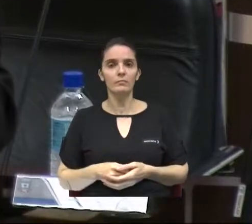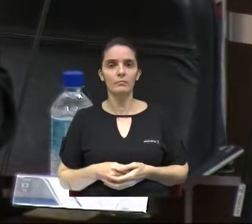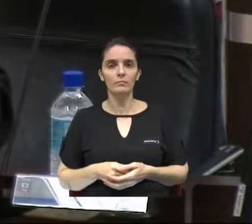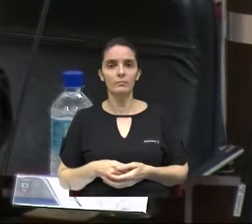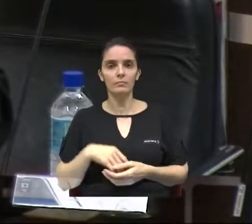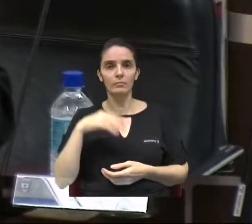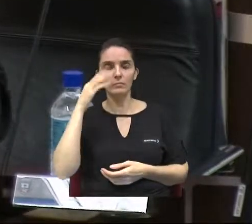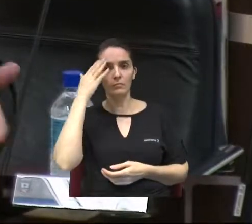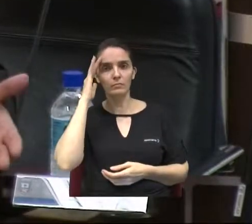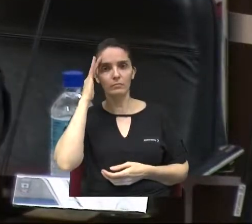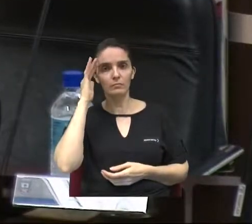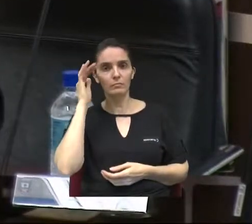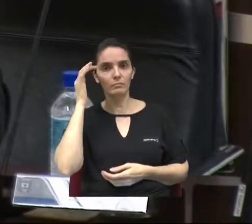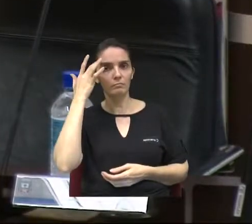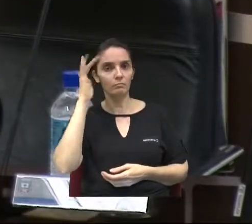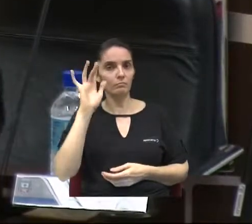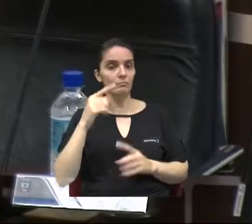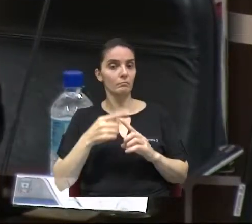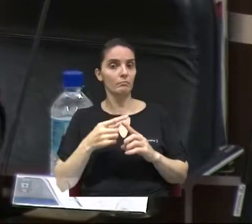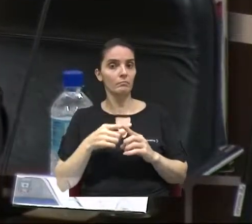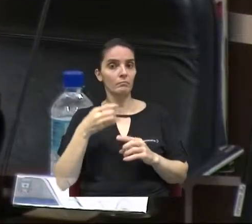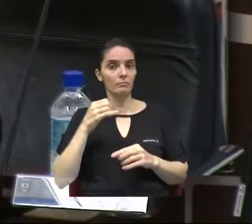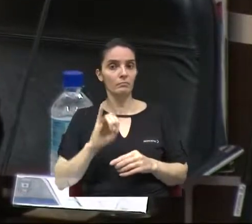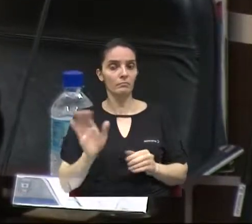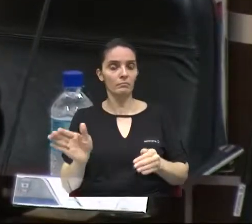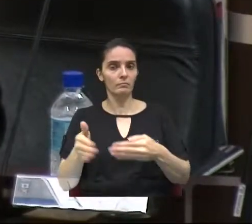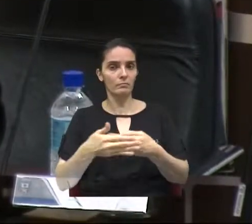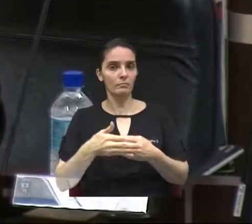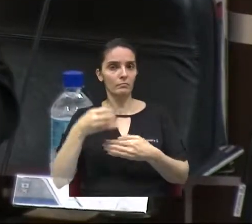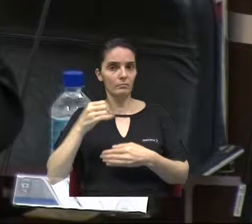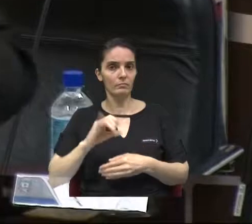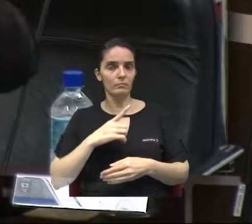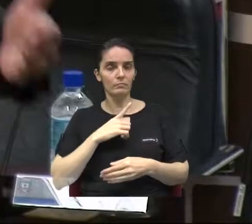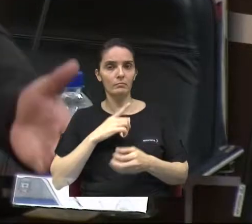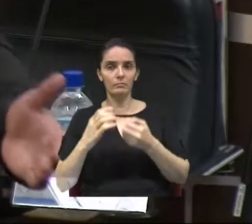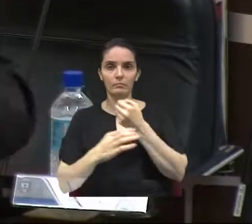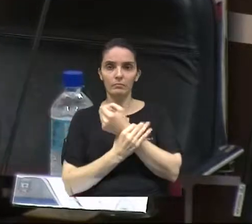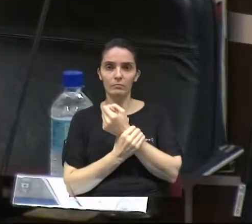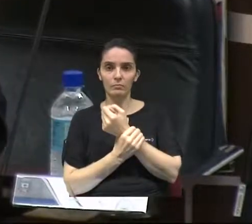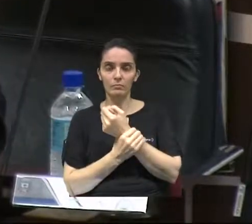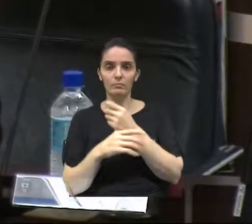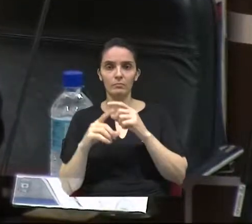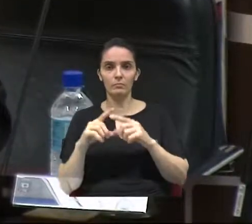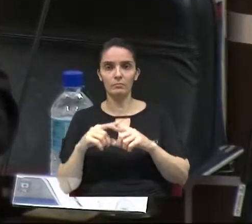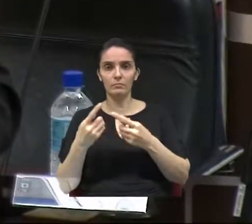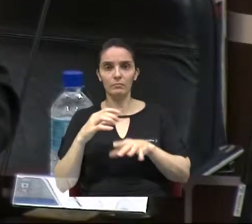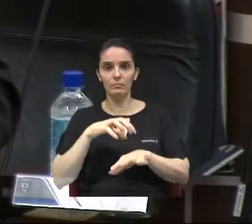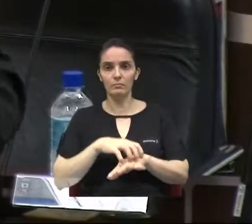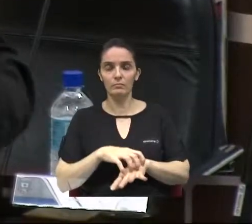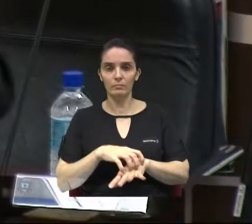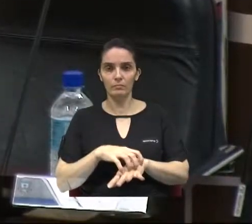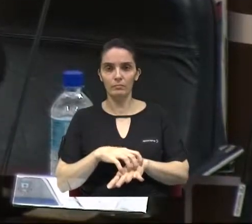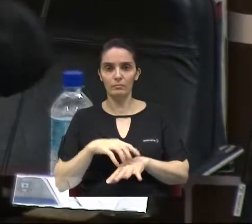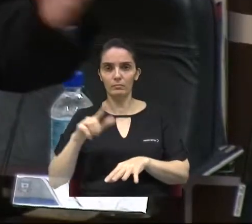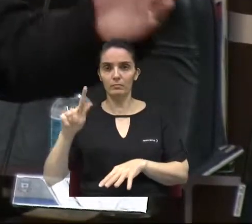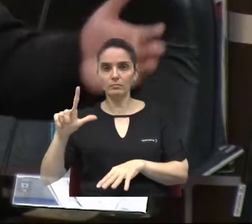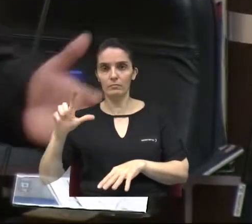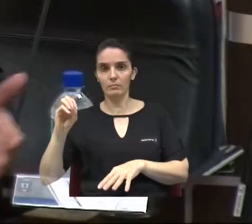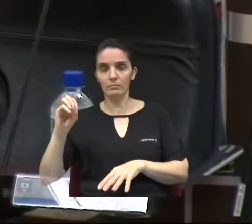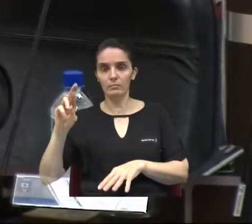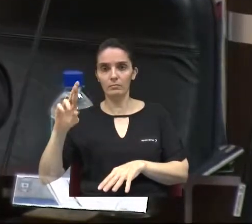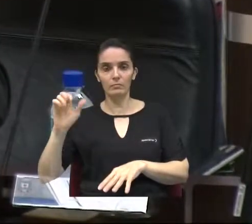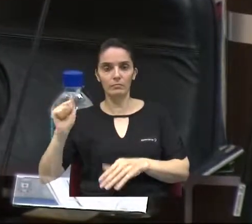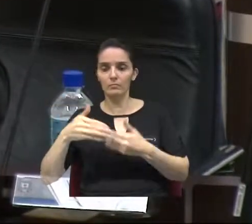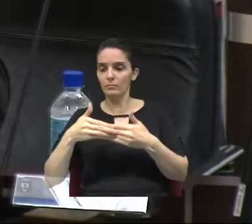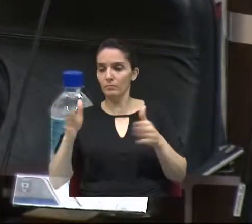lá ou qual o motivo da quadra ficar fechada, se tem um segurança lá. Em compensação, o centro comunitário do Glória está lá todo